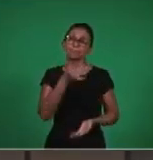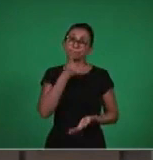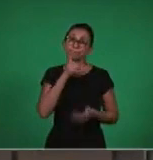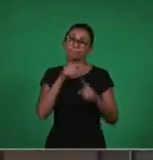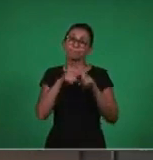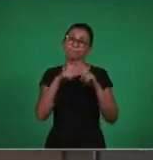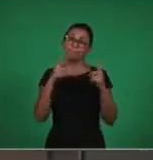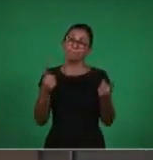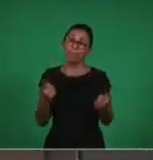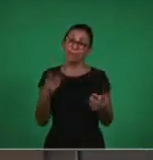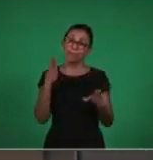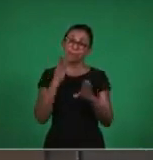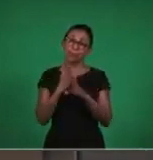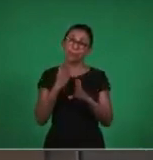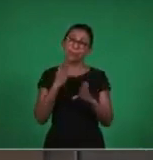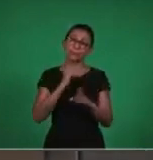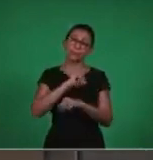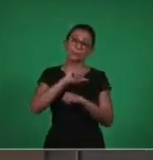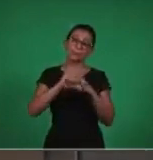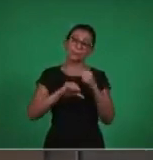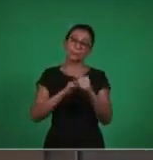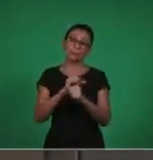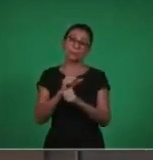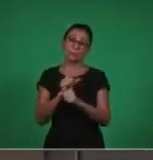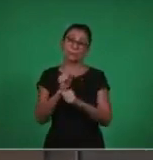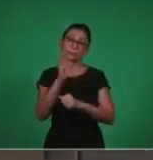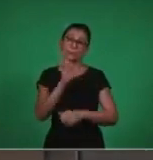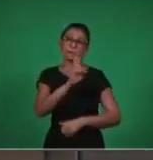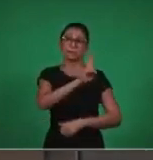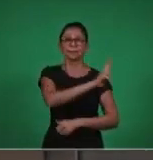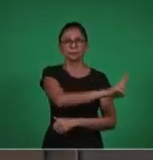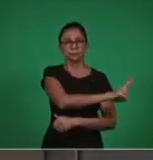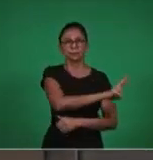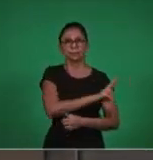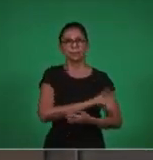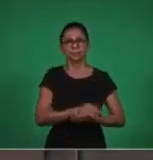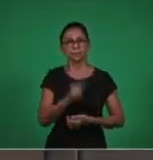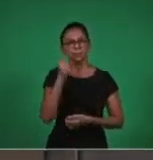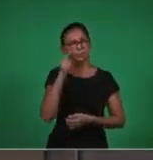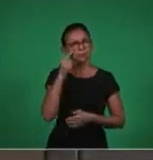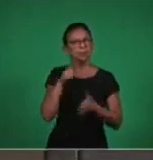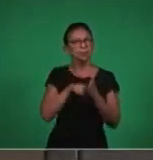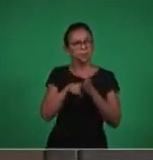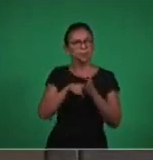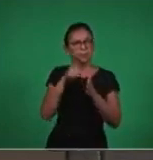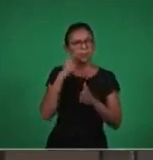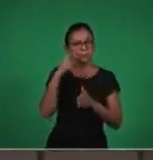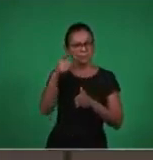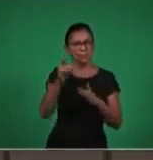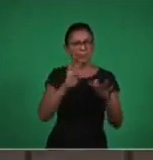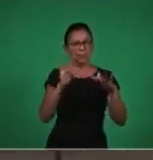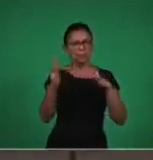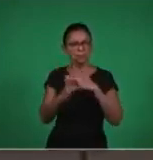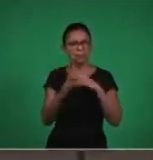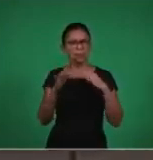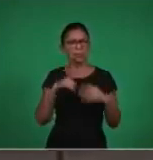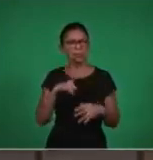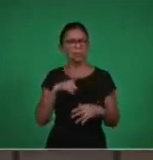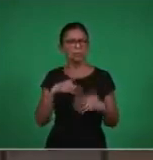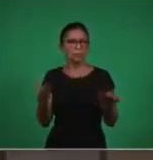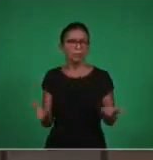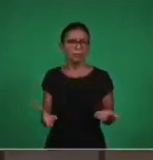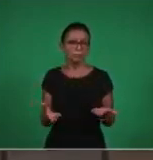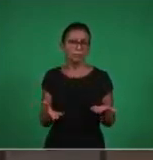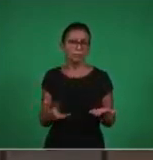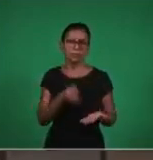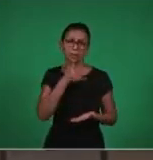Esse depoimento está em todas as redes de internet aí. Darwin falou isso, infelizmente o homem